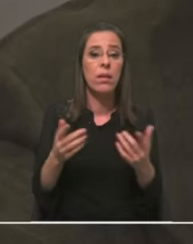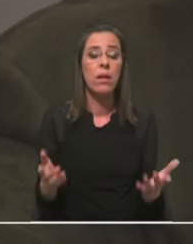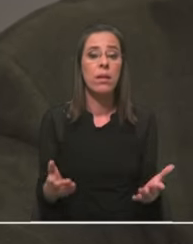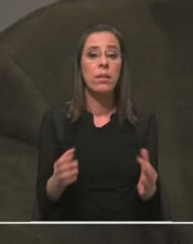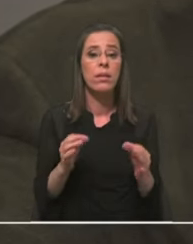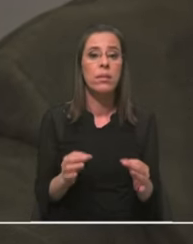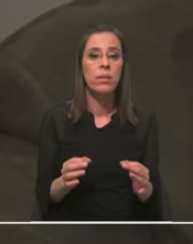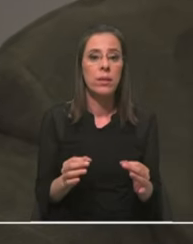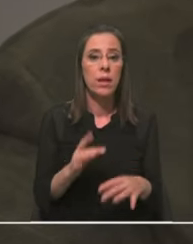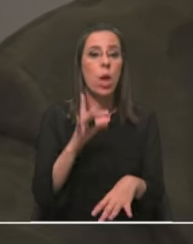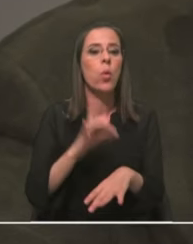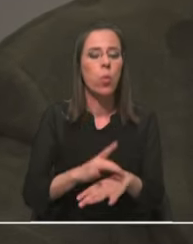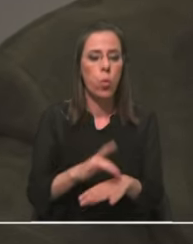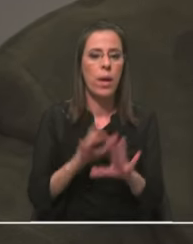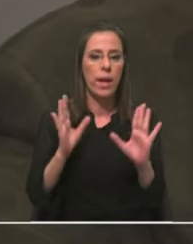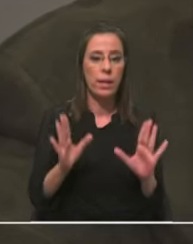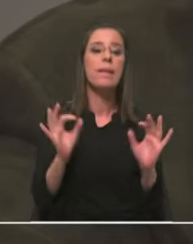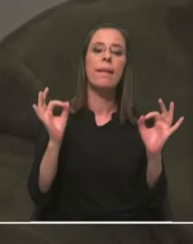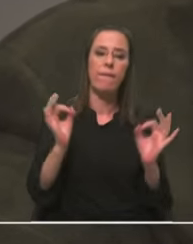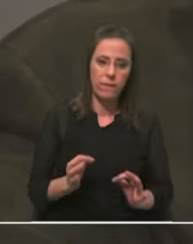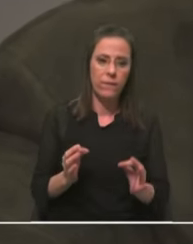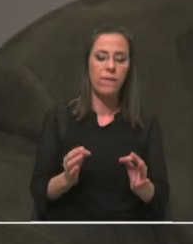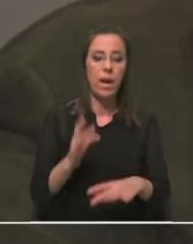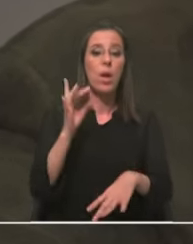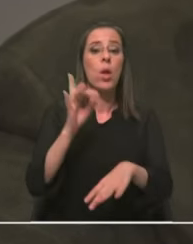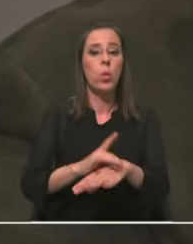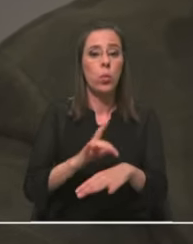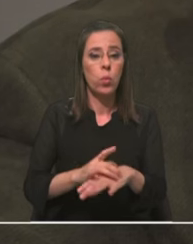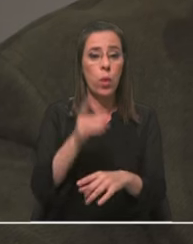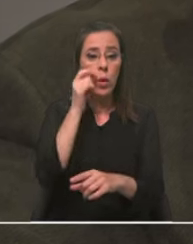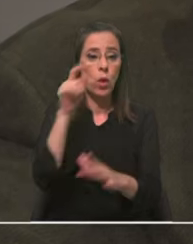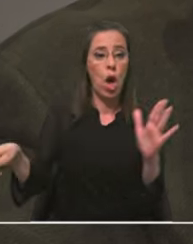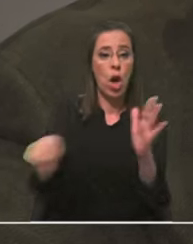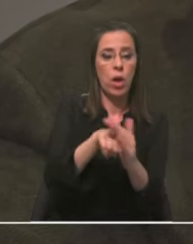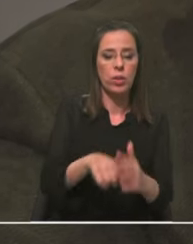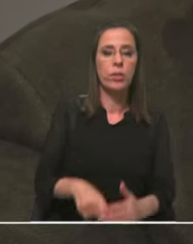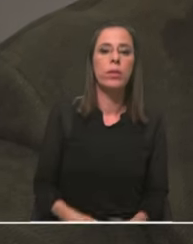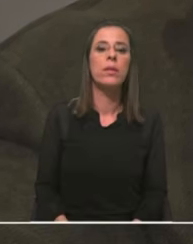está doente. Sim, pela doença que ele provocou.